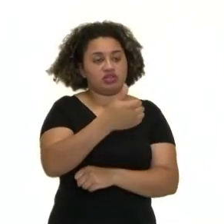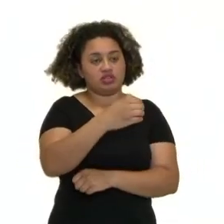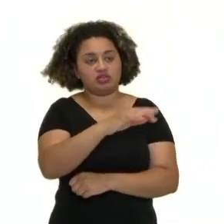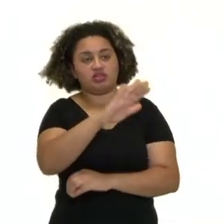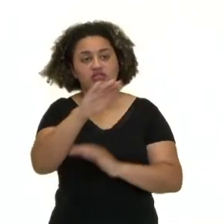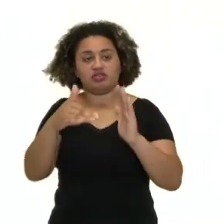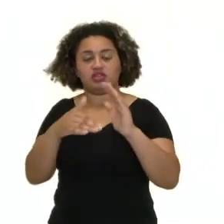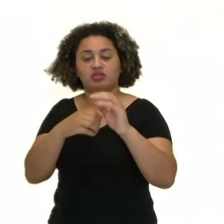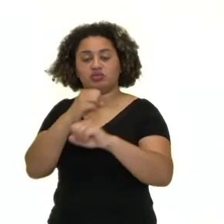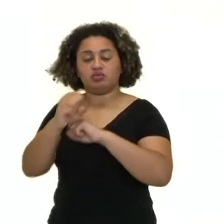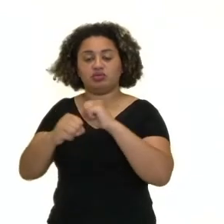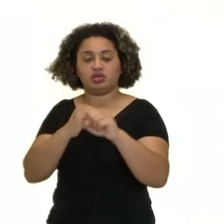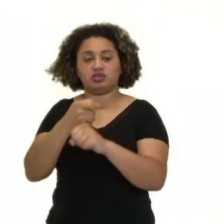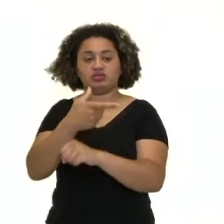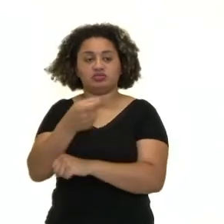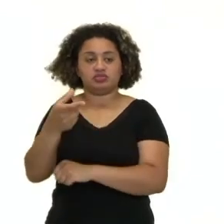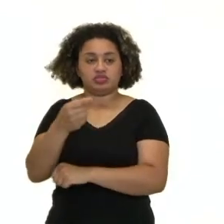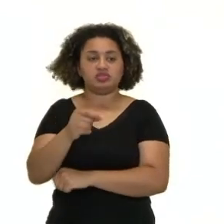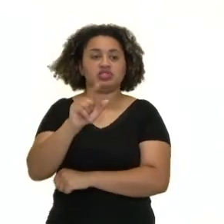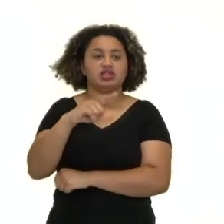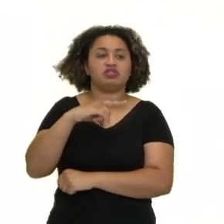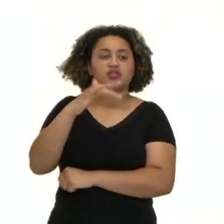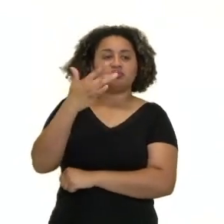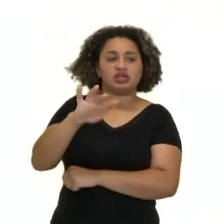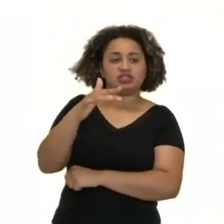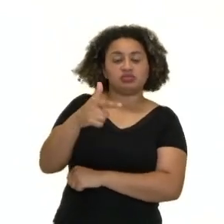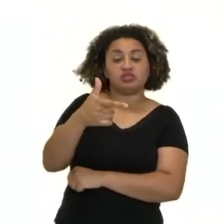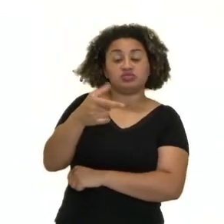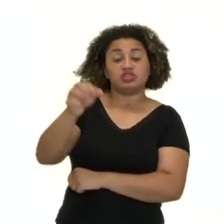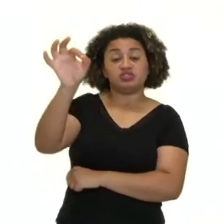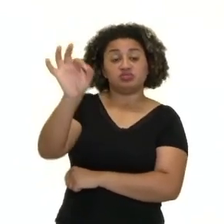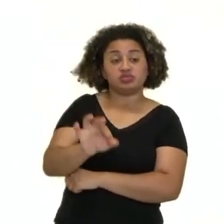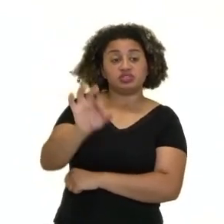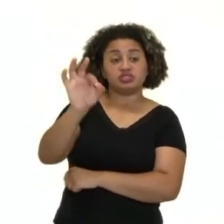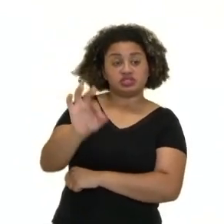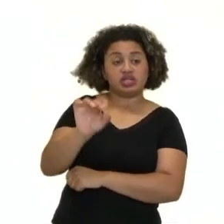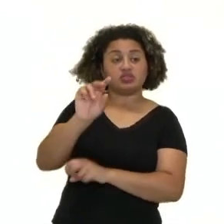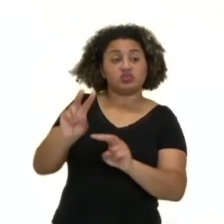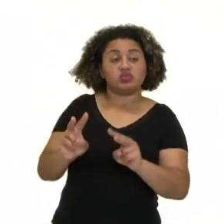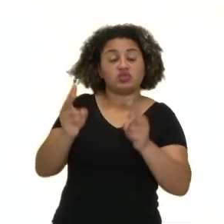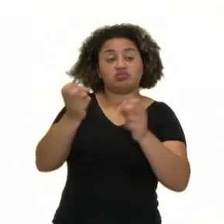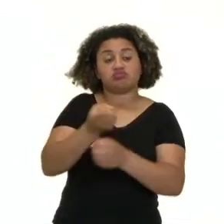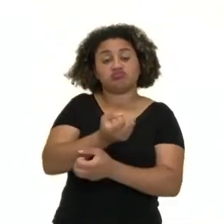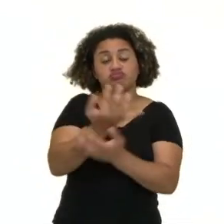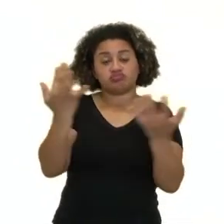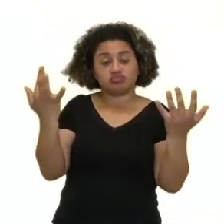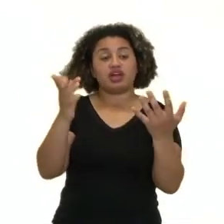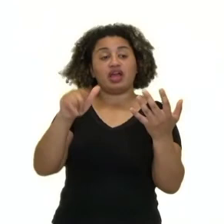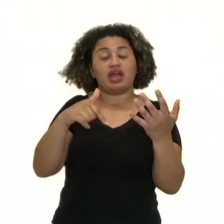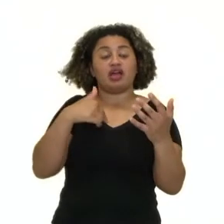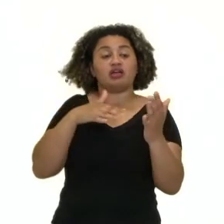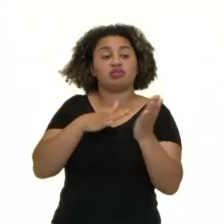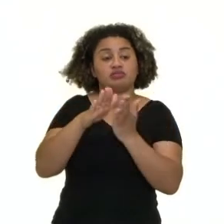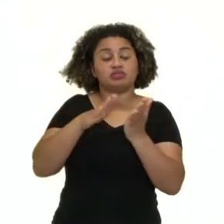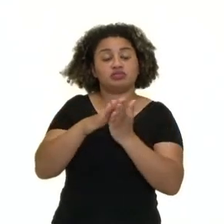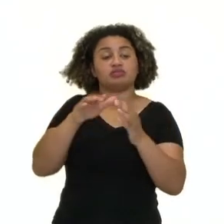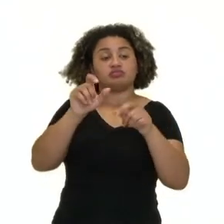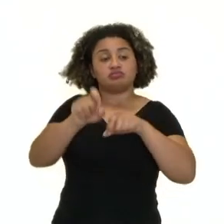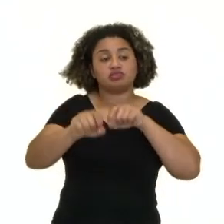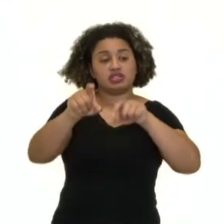em nosso país, aproximadamente 20% desse volume foram produzidos aqui em nosso